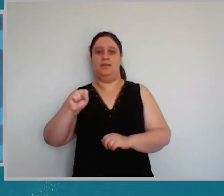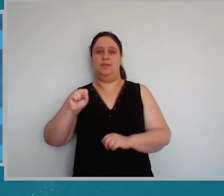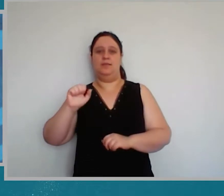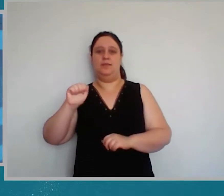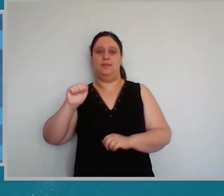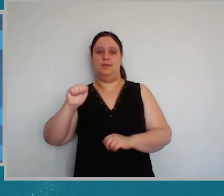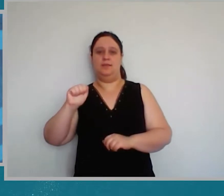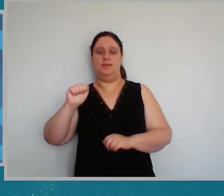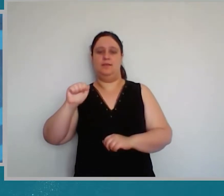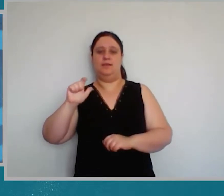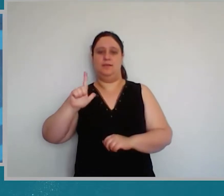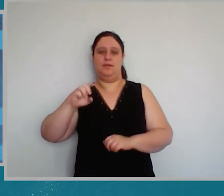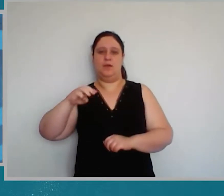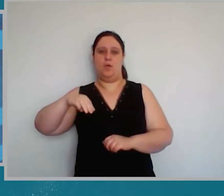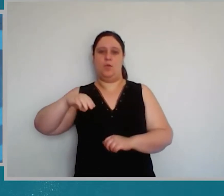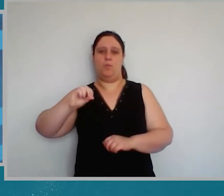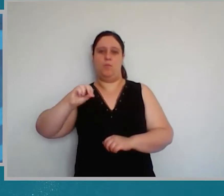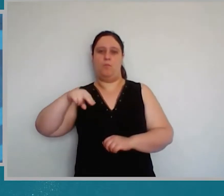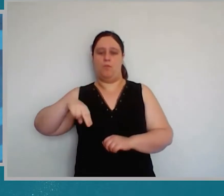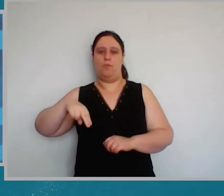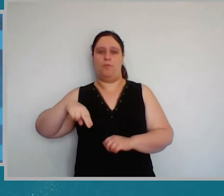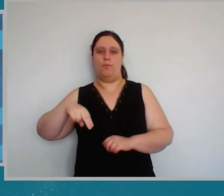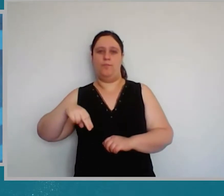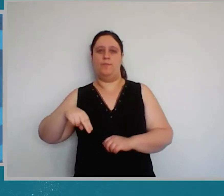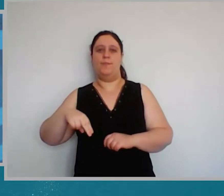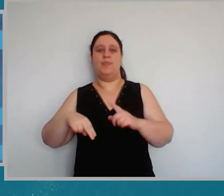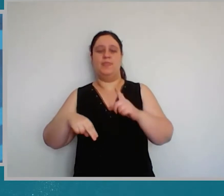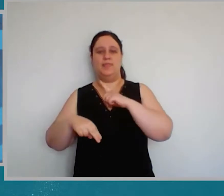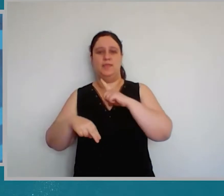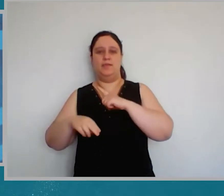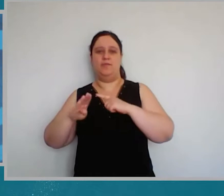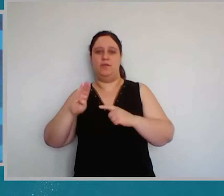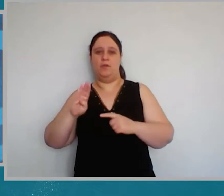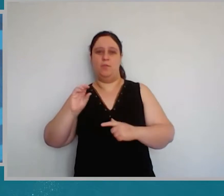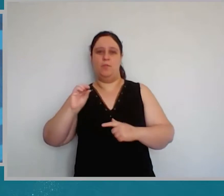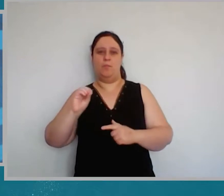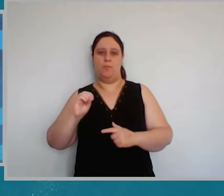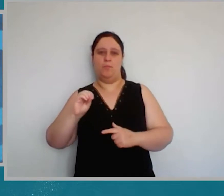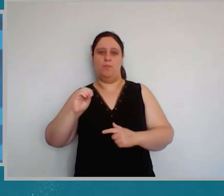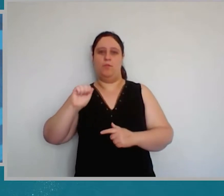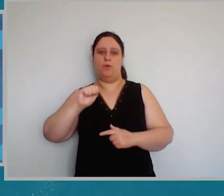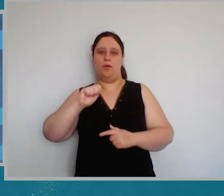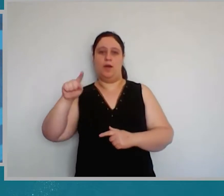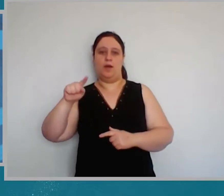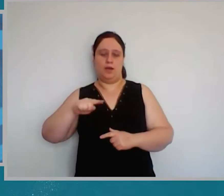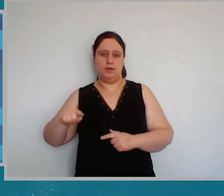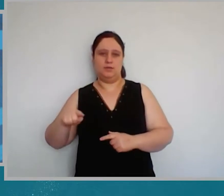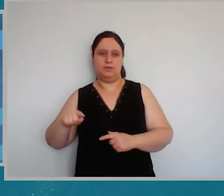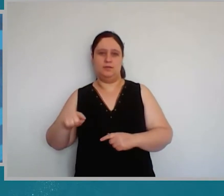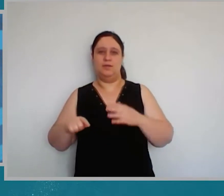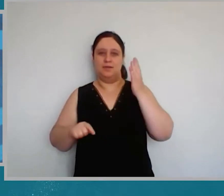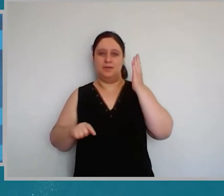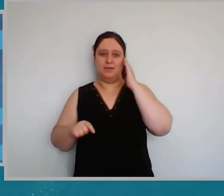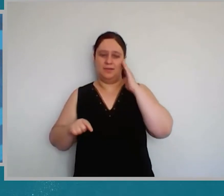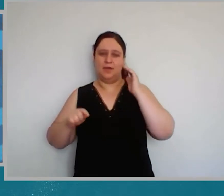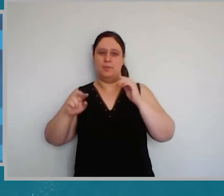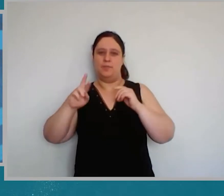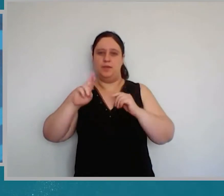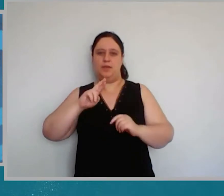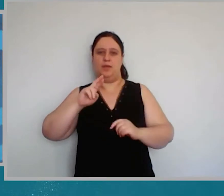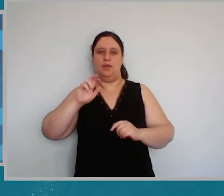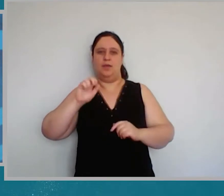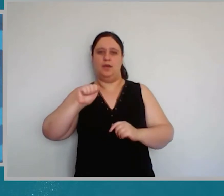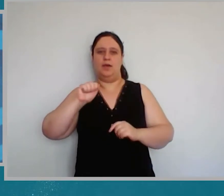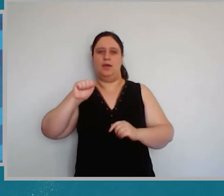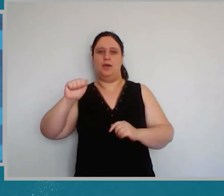gerou de Raabe a Boaz. Vocês sabem que a Raabe era uma prostituta da cidade